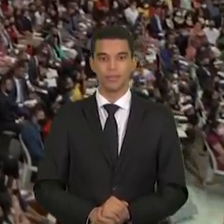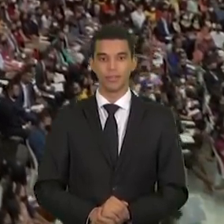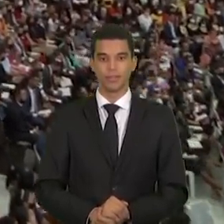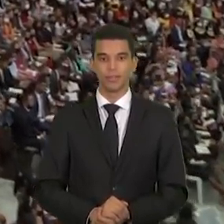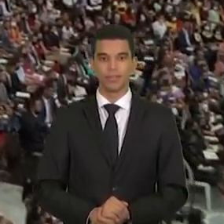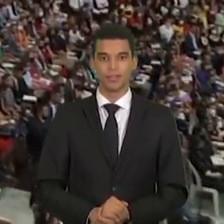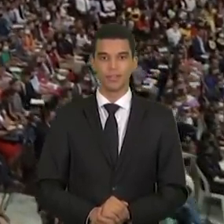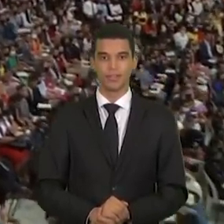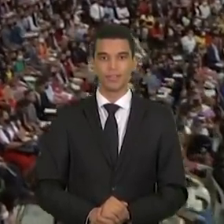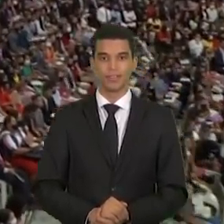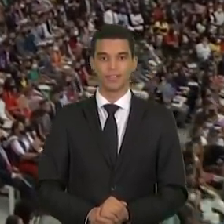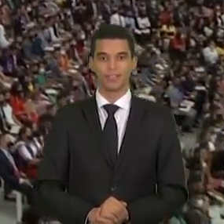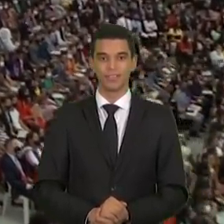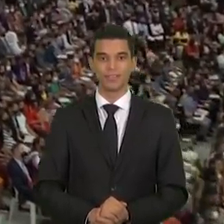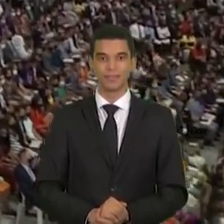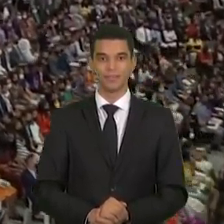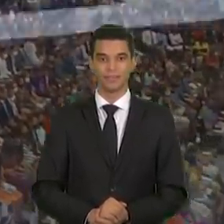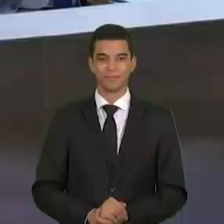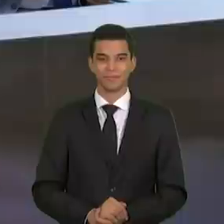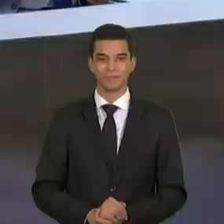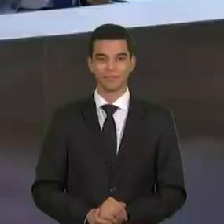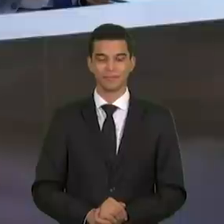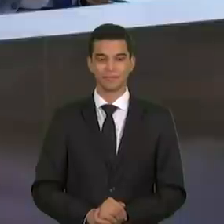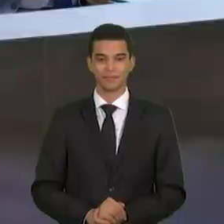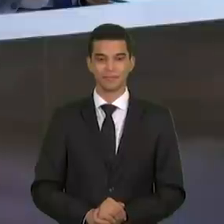Não dá para viver de fantasia, não, gente.